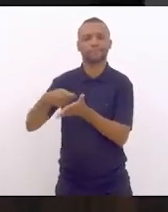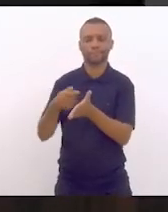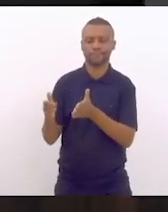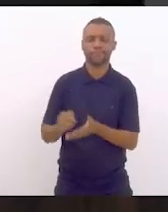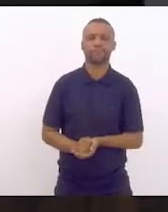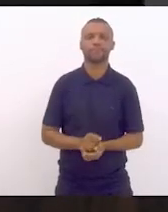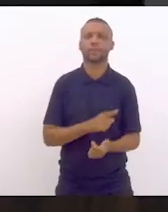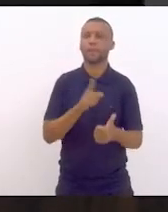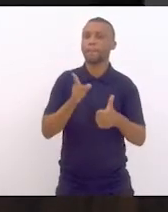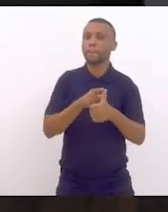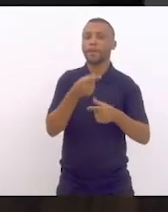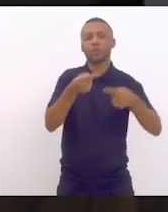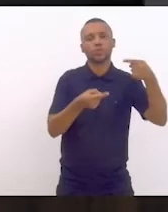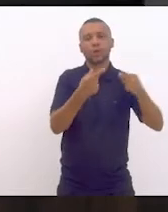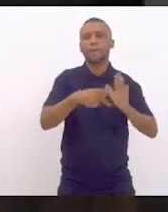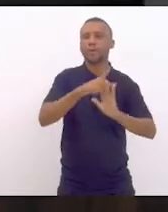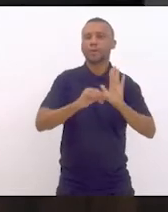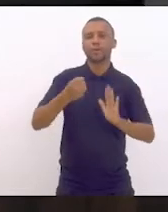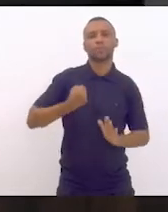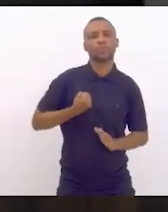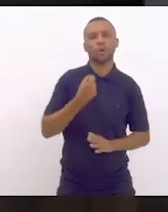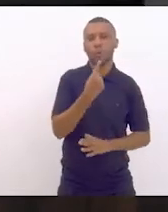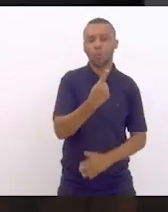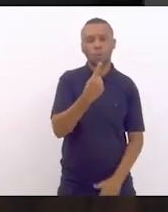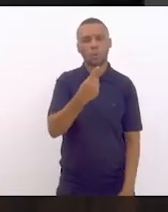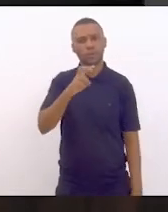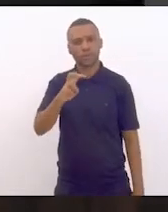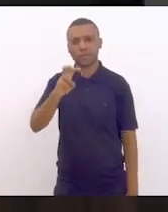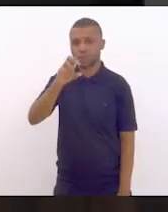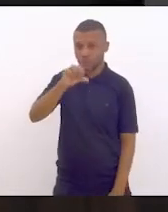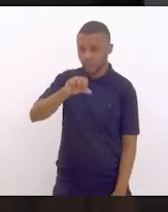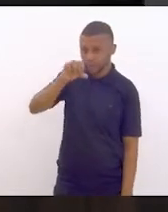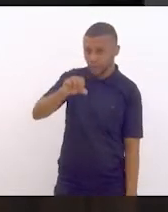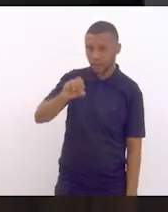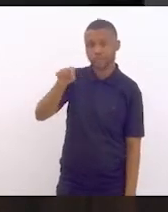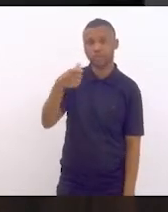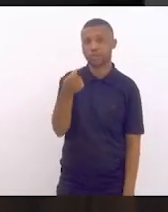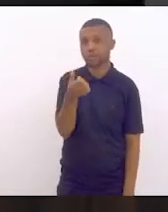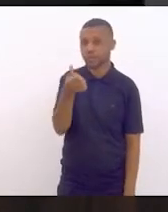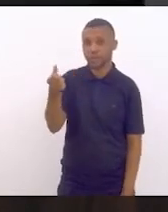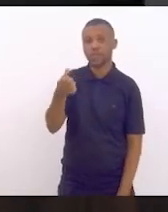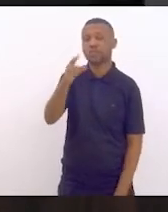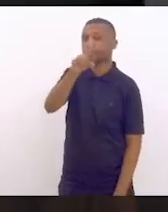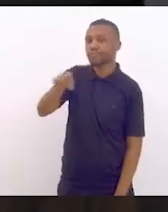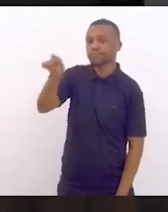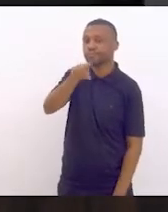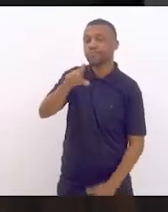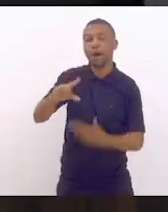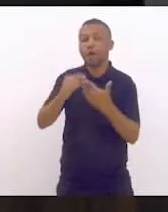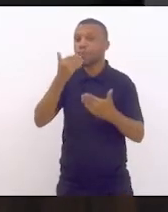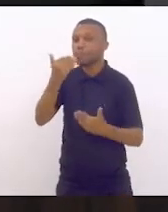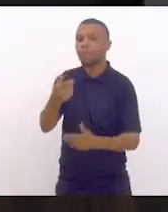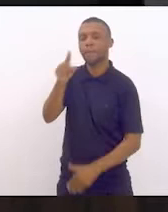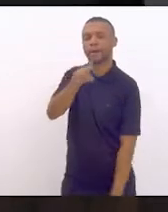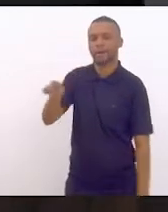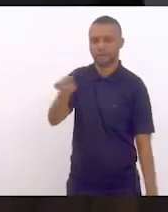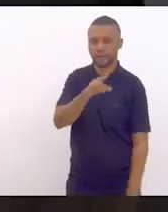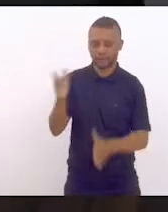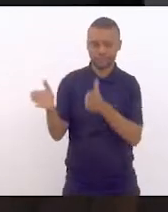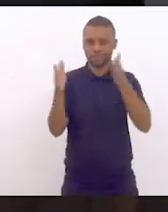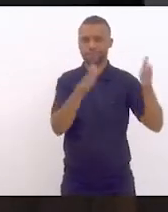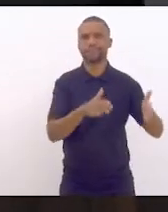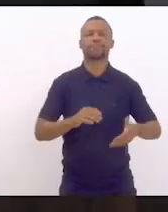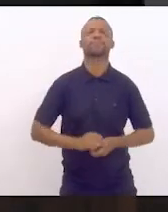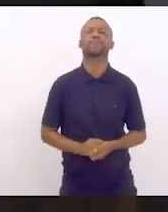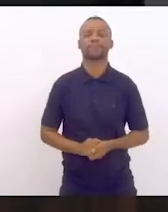Primeira discussão, projeto de lei número 1599 de 16, retirado de pauta, pedido da autora.